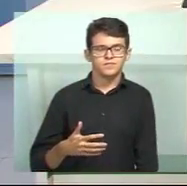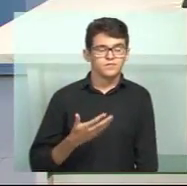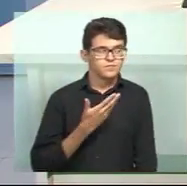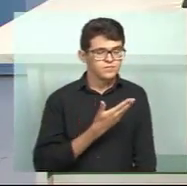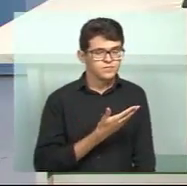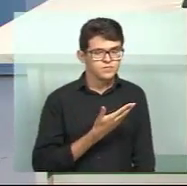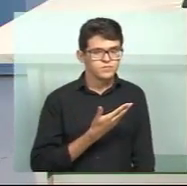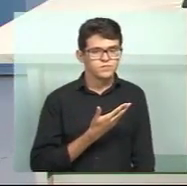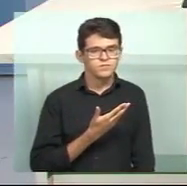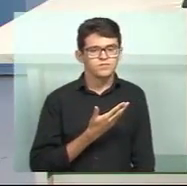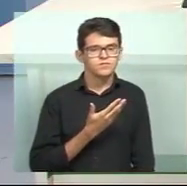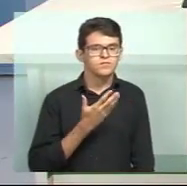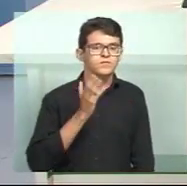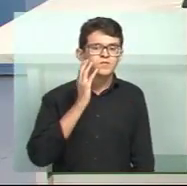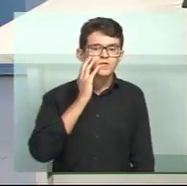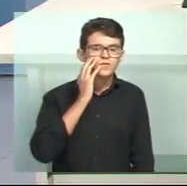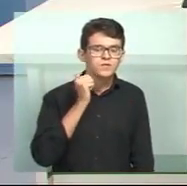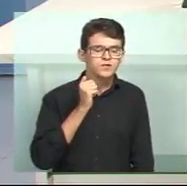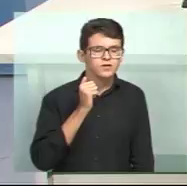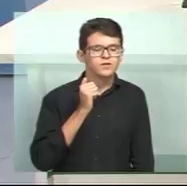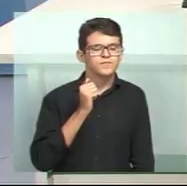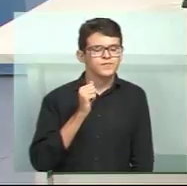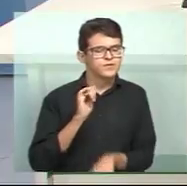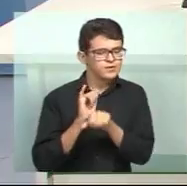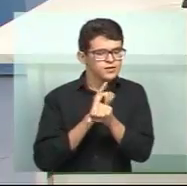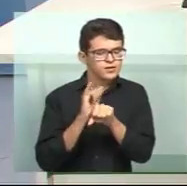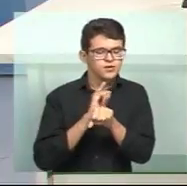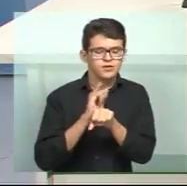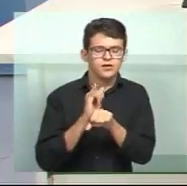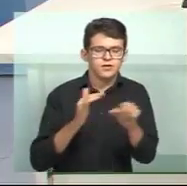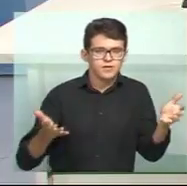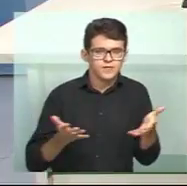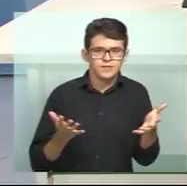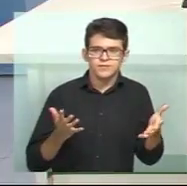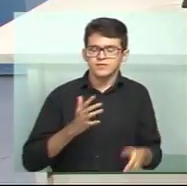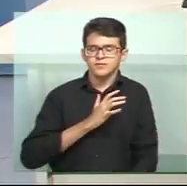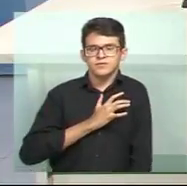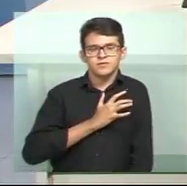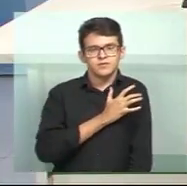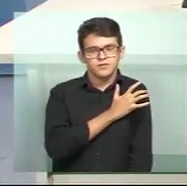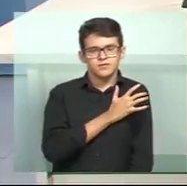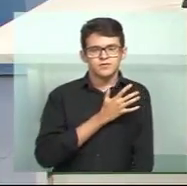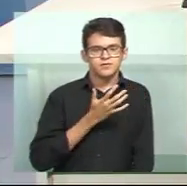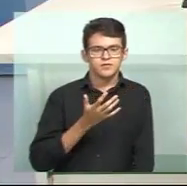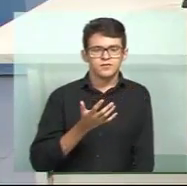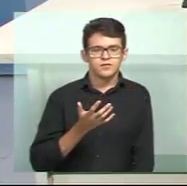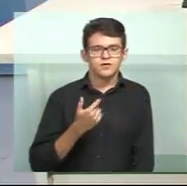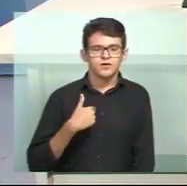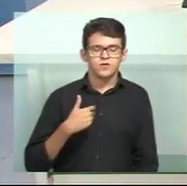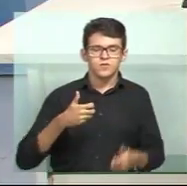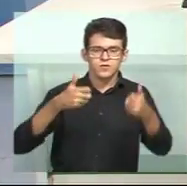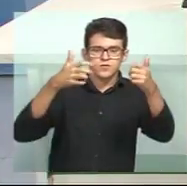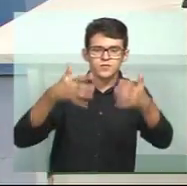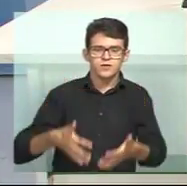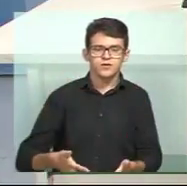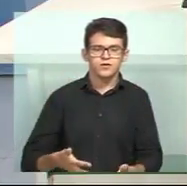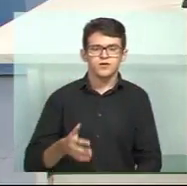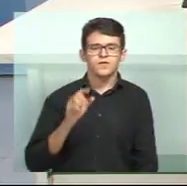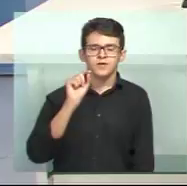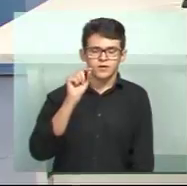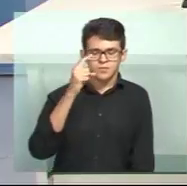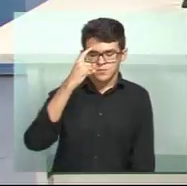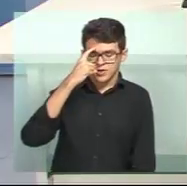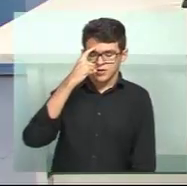montando uma coisa aí que é terrível. Aí você perde o descrédito. Vou repetir o que eu disse no início. Você não pode olhar para esse